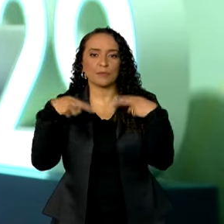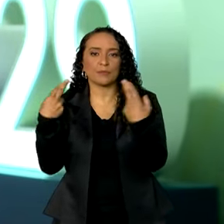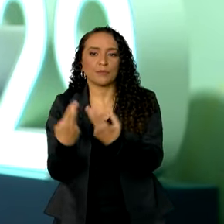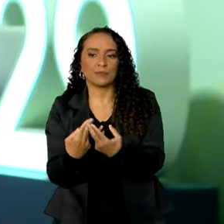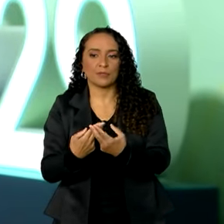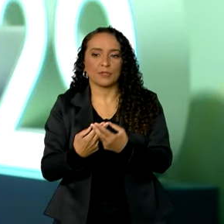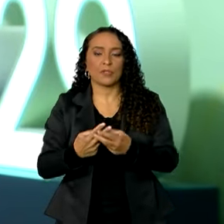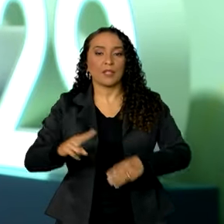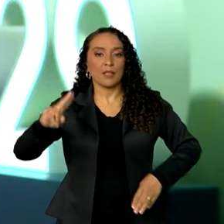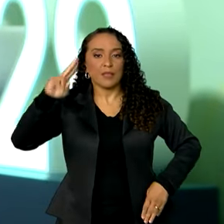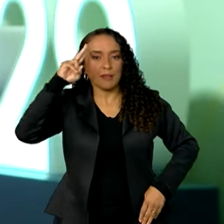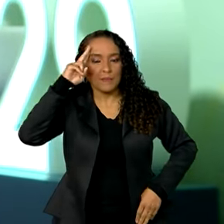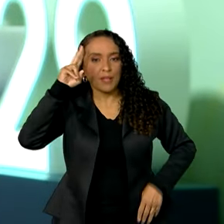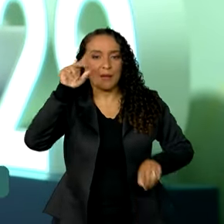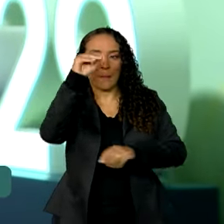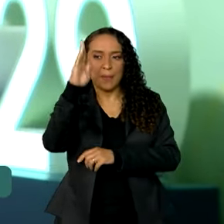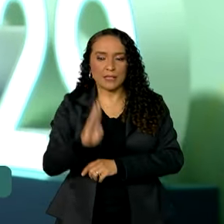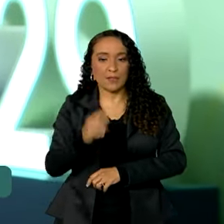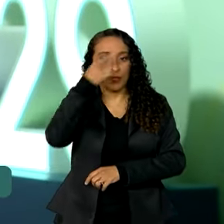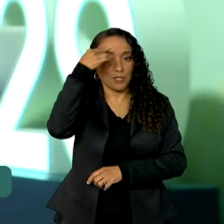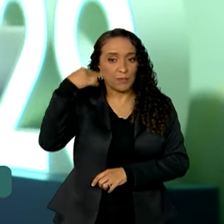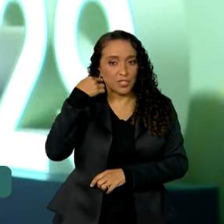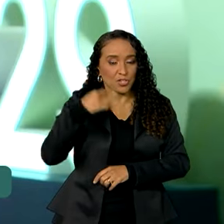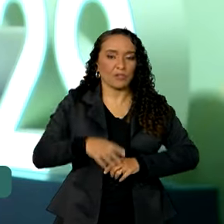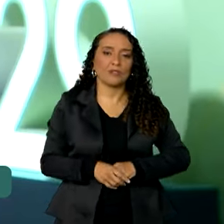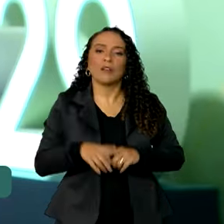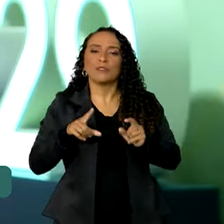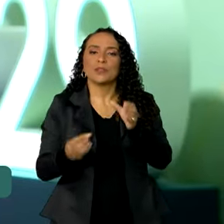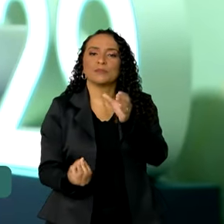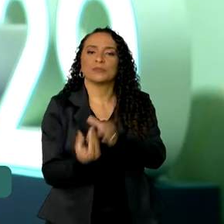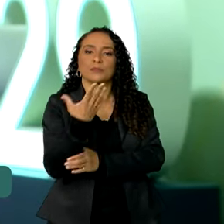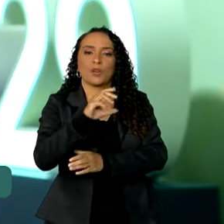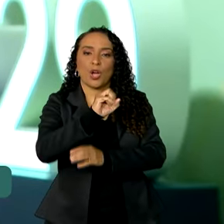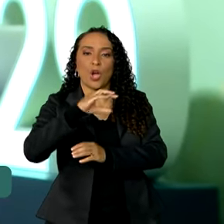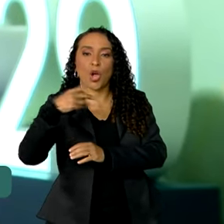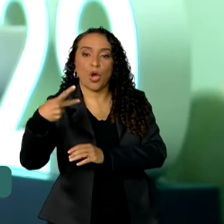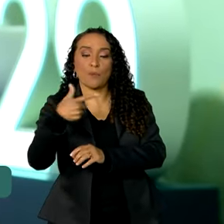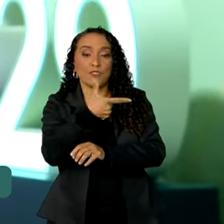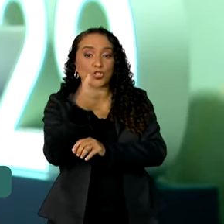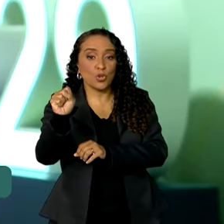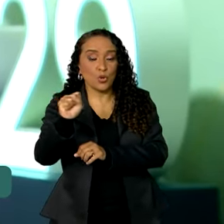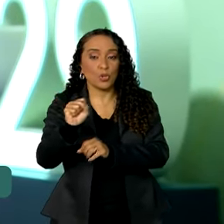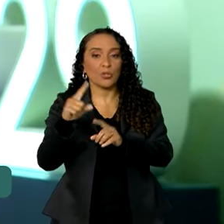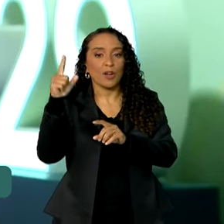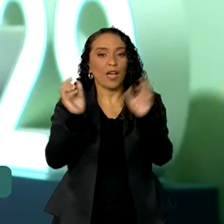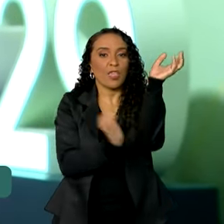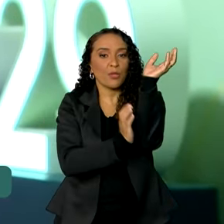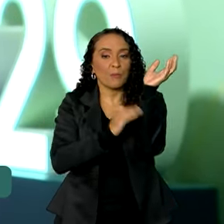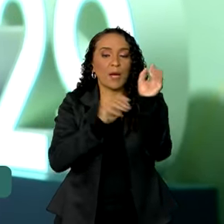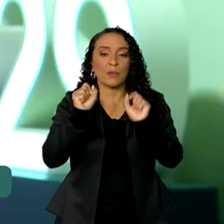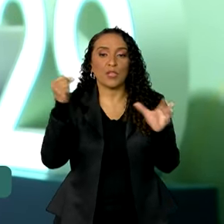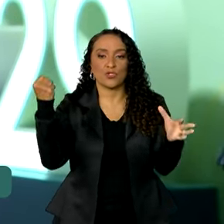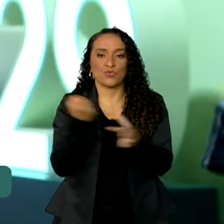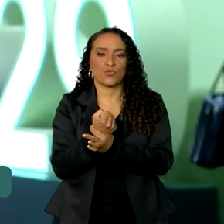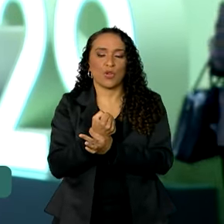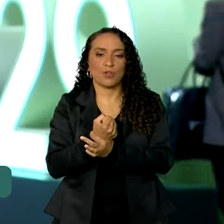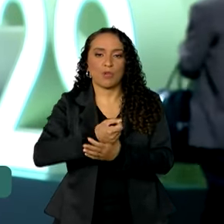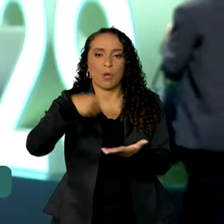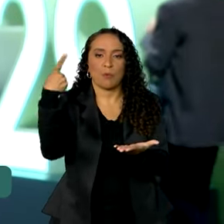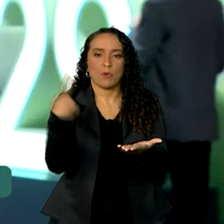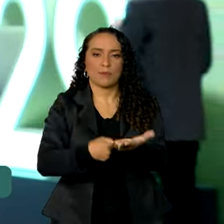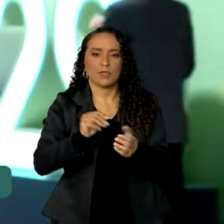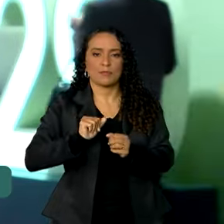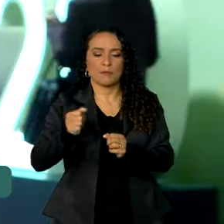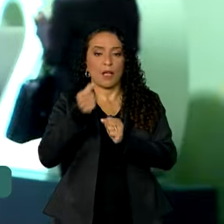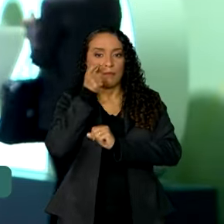Emirados Árabes Unidos, Brasil e Azerbaijão. E foi criada na COP28 de Dubai para assegurar compromissos